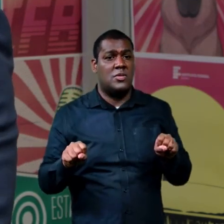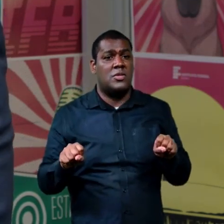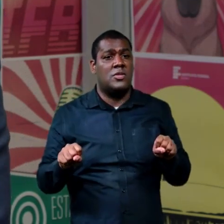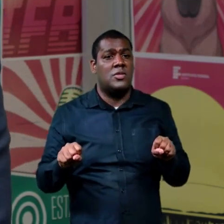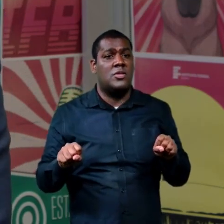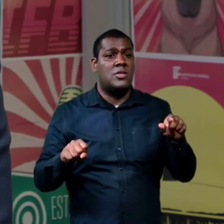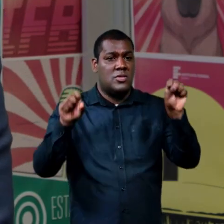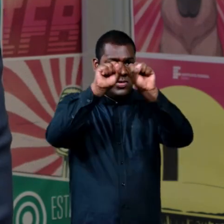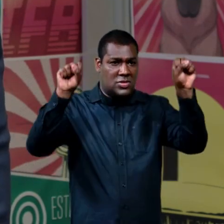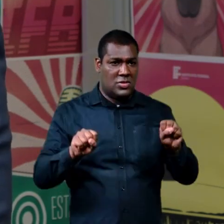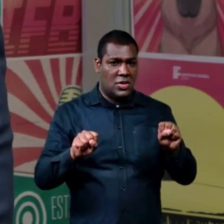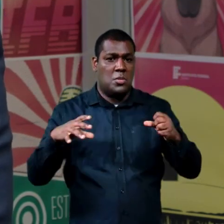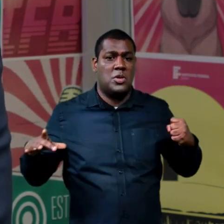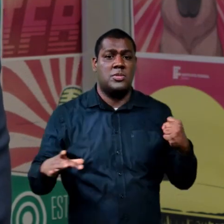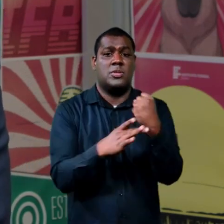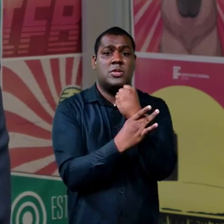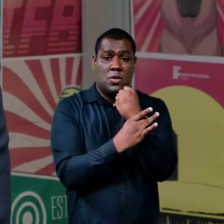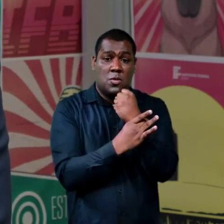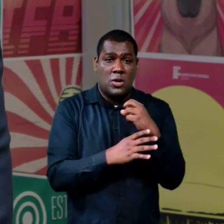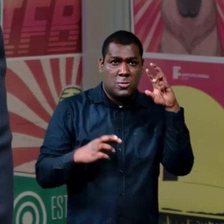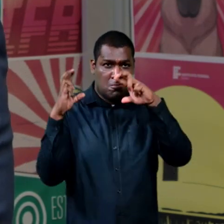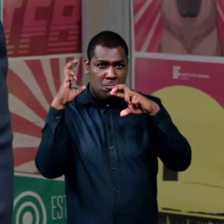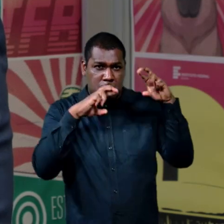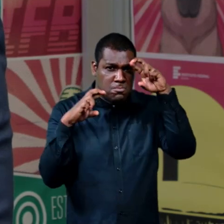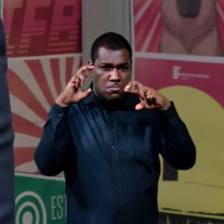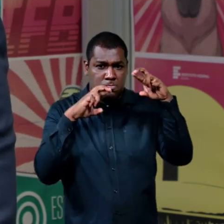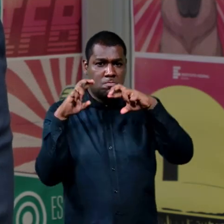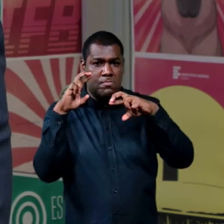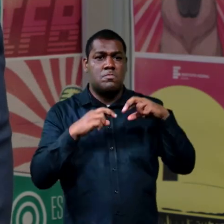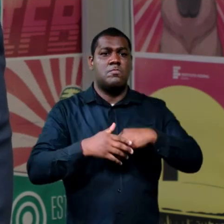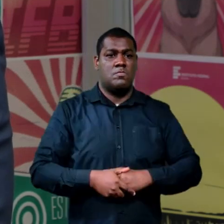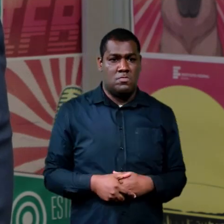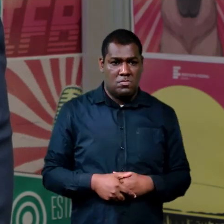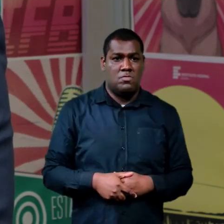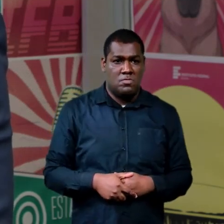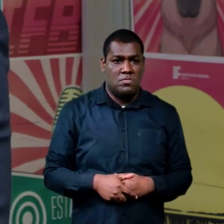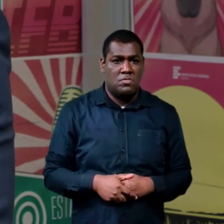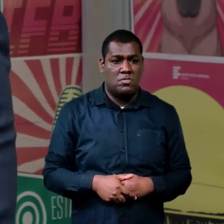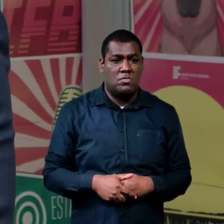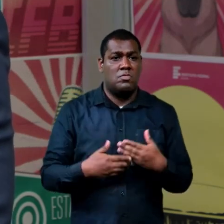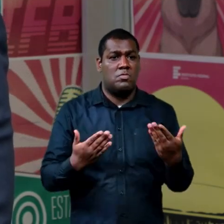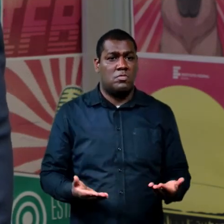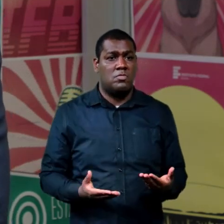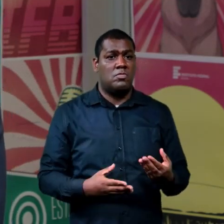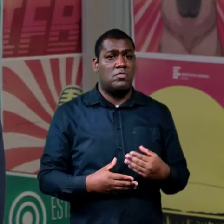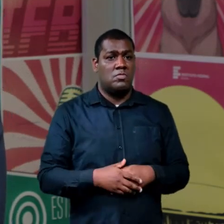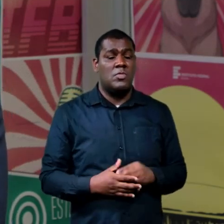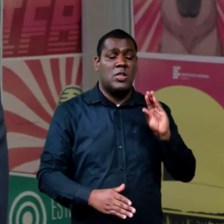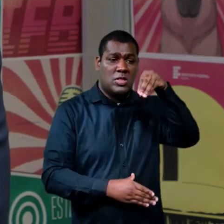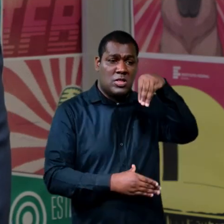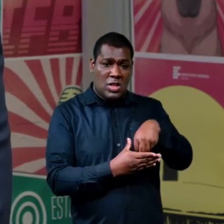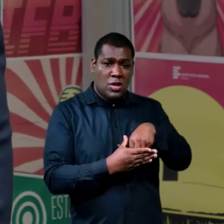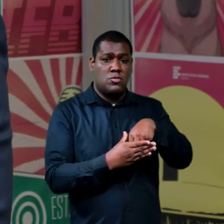sistema de segurança específico, um sistema de monitoramento. Isso é público e notório. Será que dentro de uma repartição